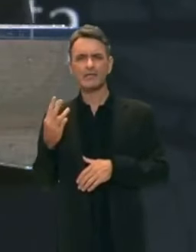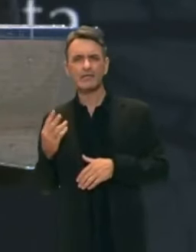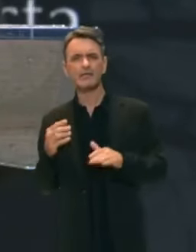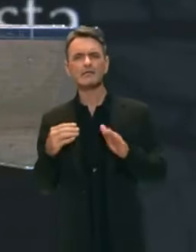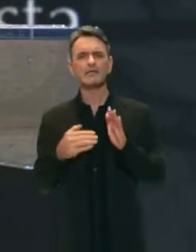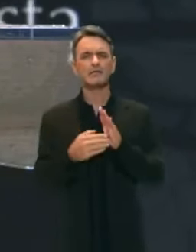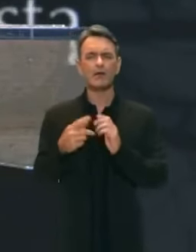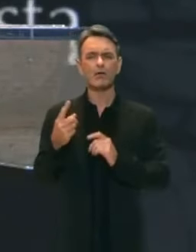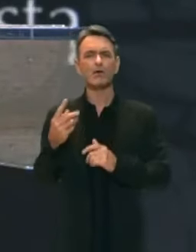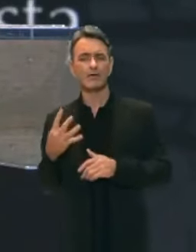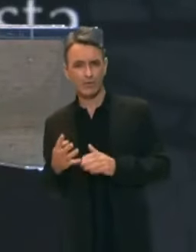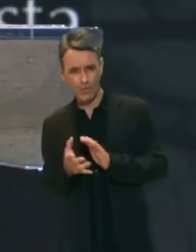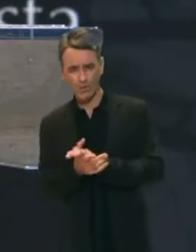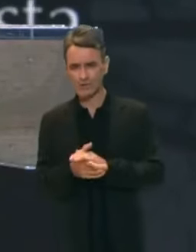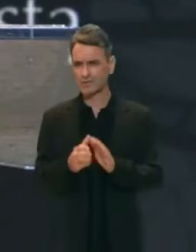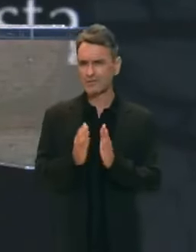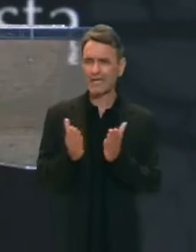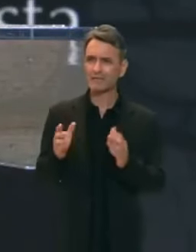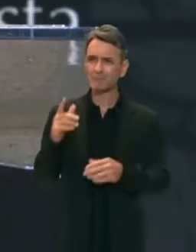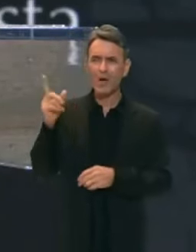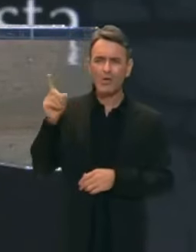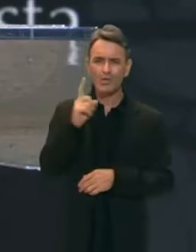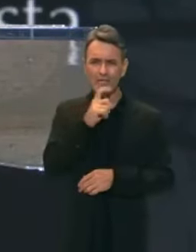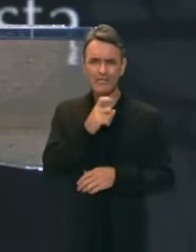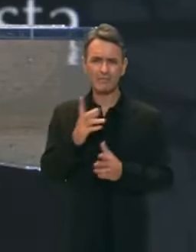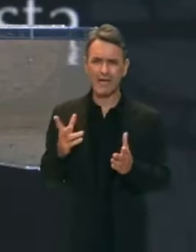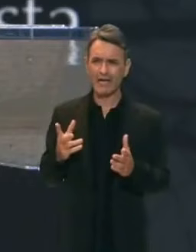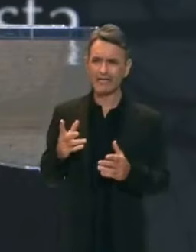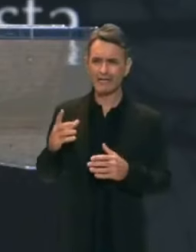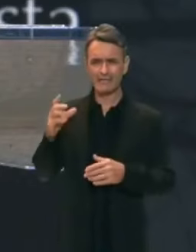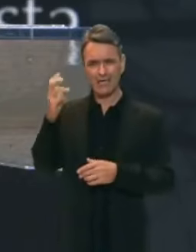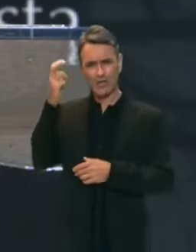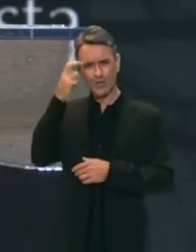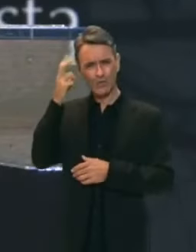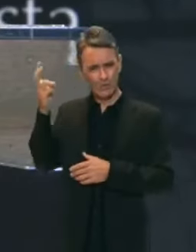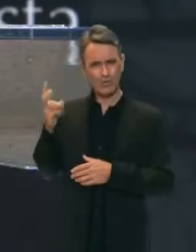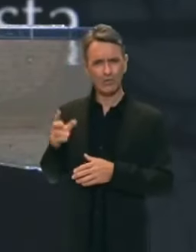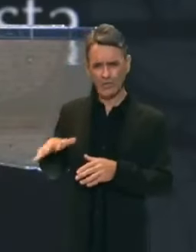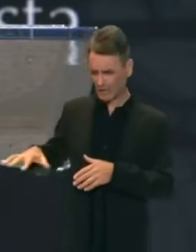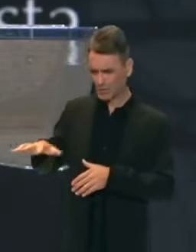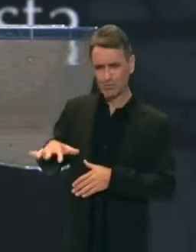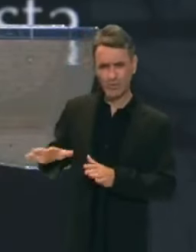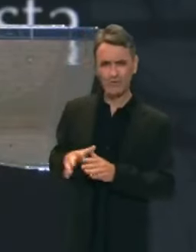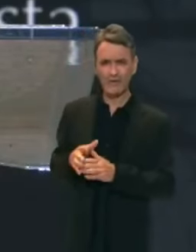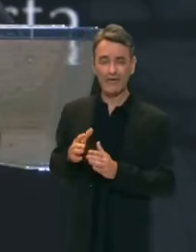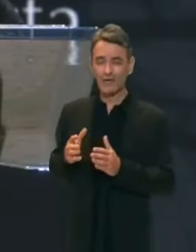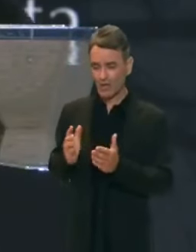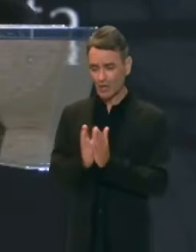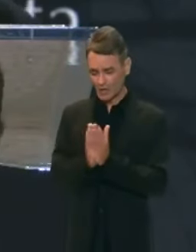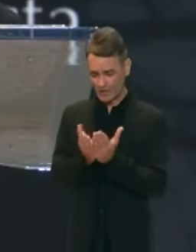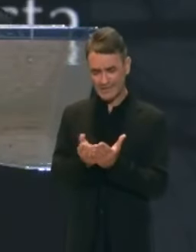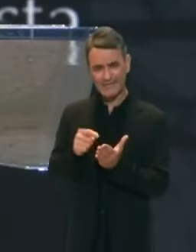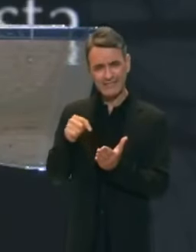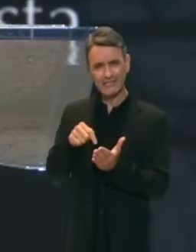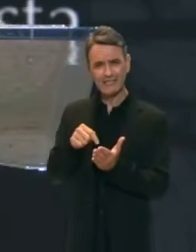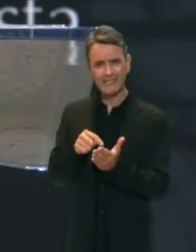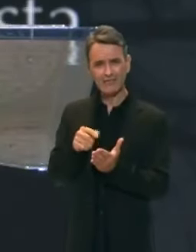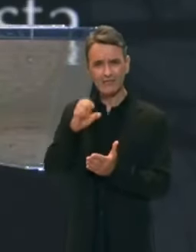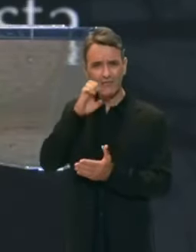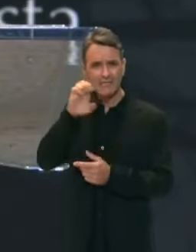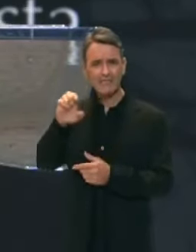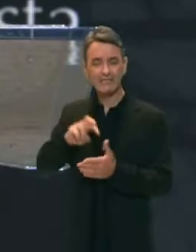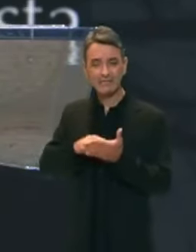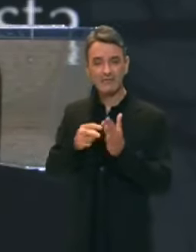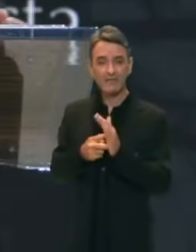livro sapiencial, um livro de sabedoria. Nesse livro você encontra centenas